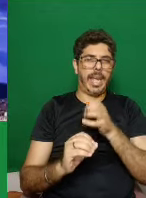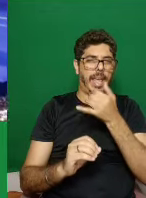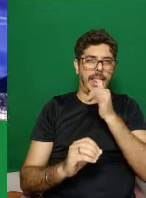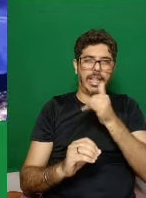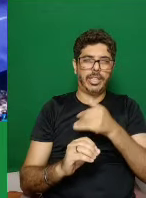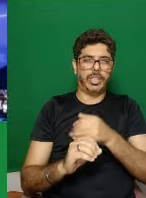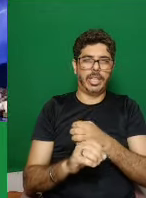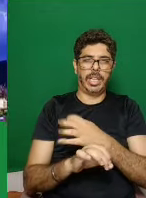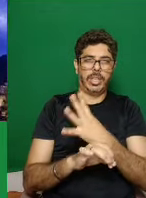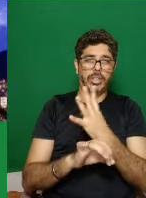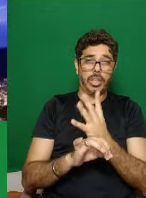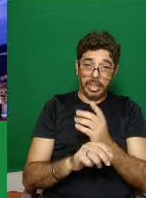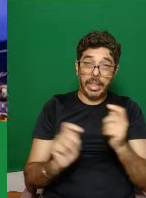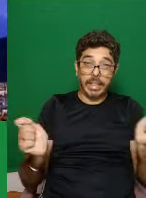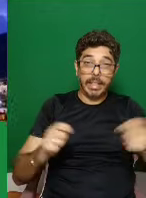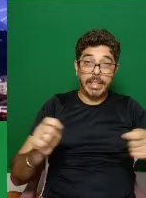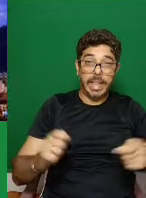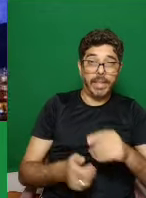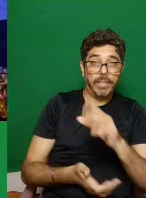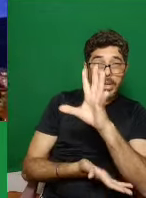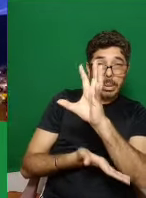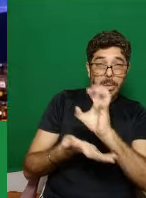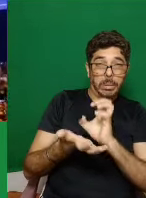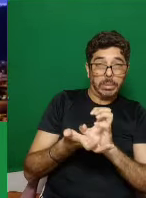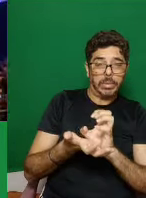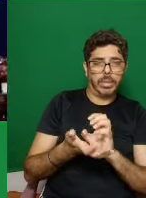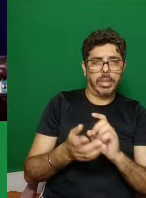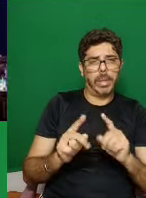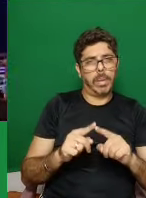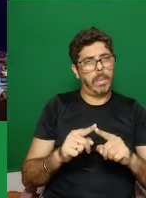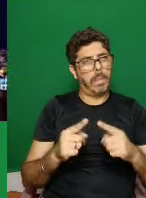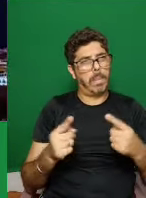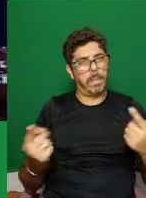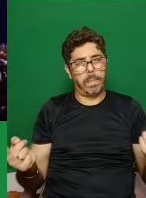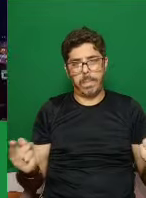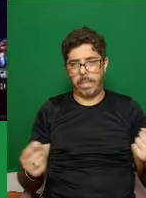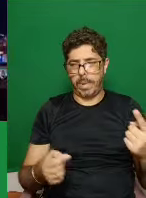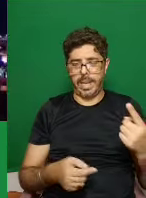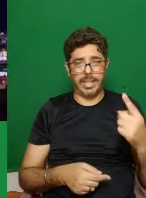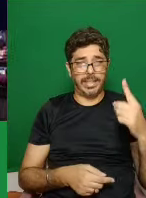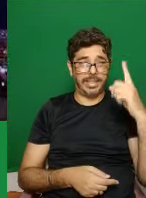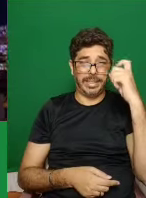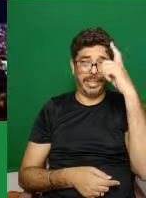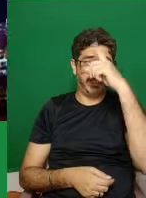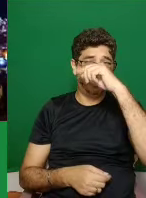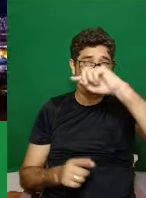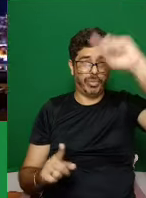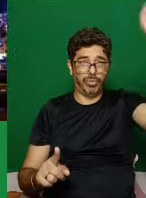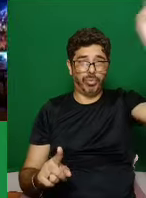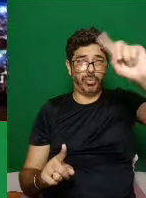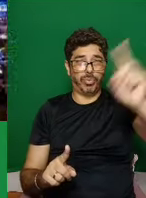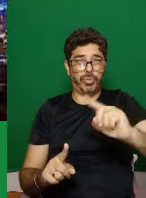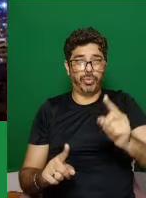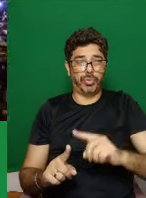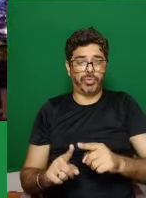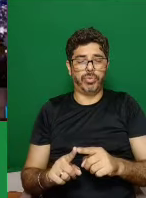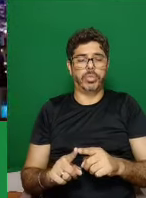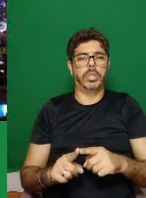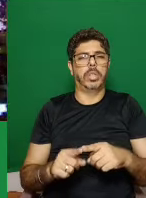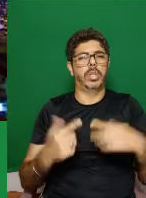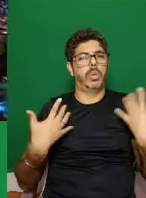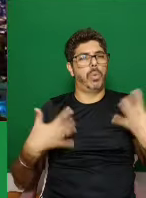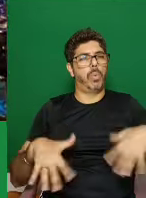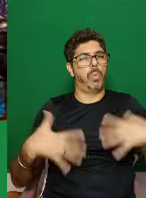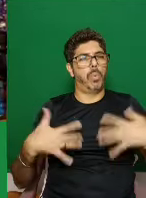e aproveitada para algum uso prático. Mas as condições extremas nas quais as descargas ocorrem acabam sendo o fator